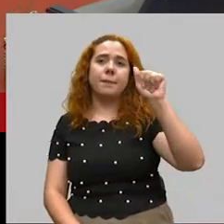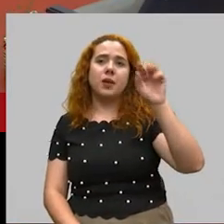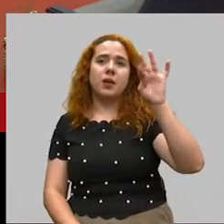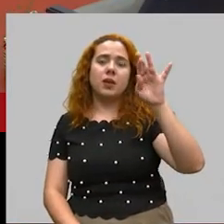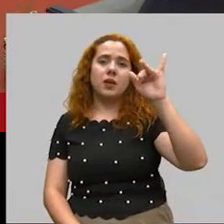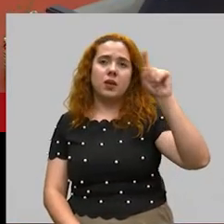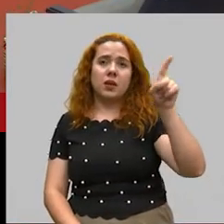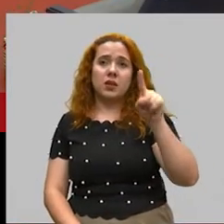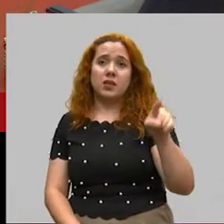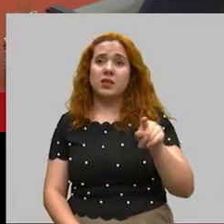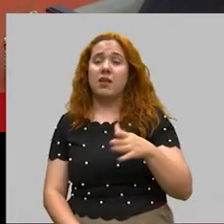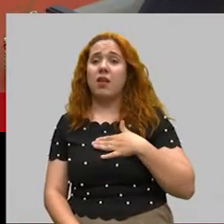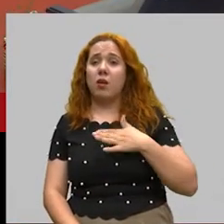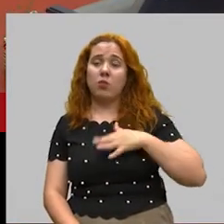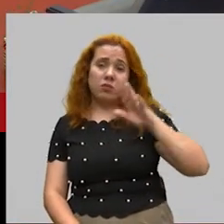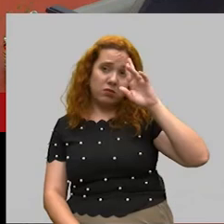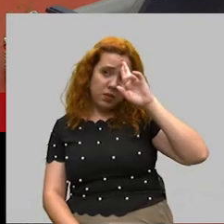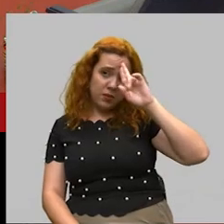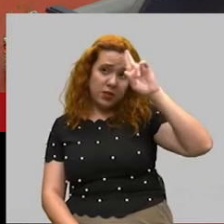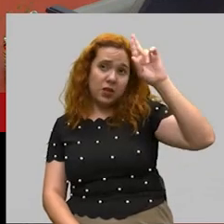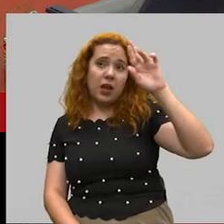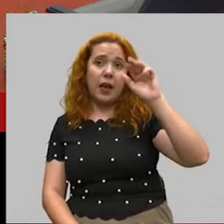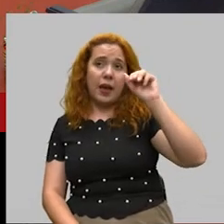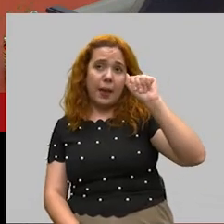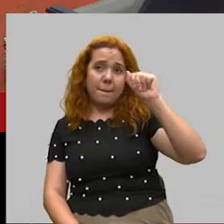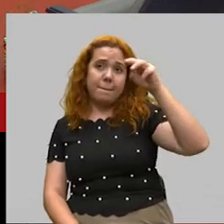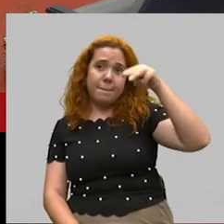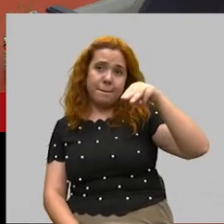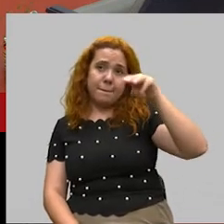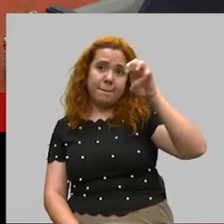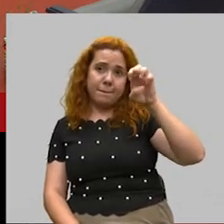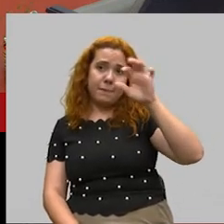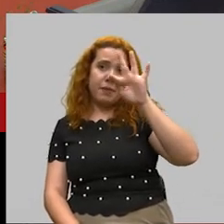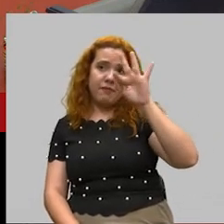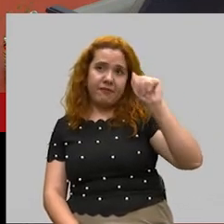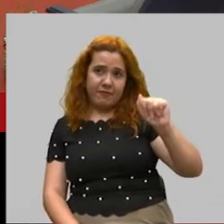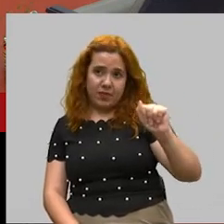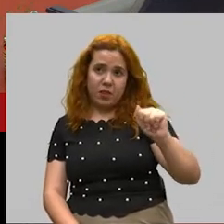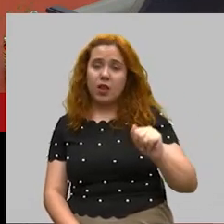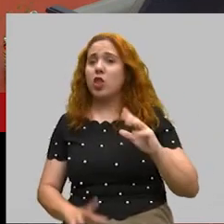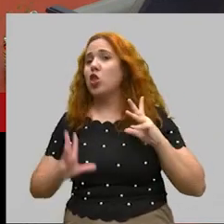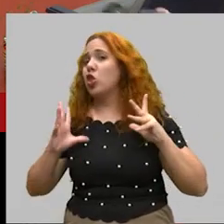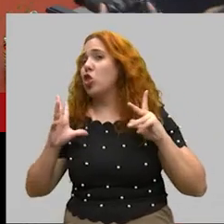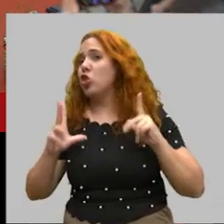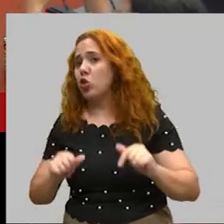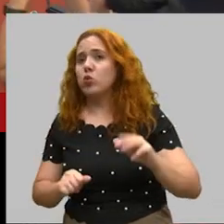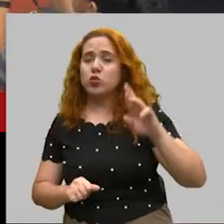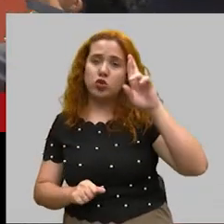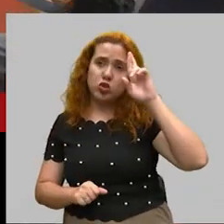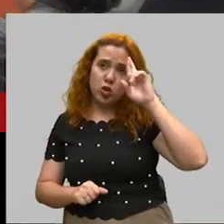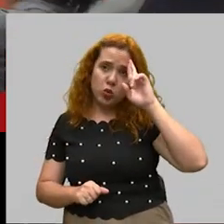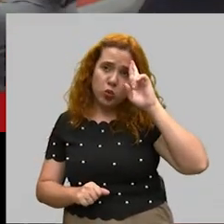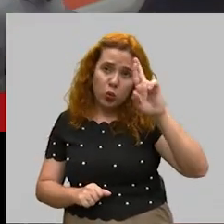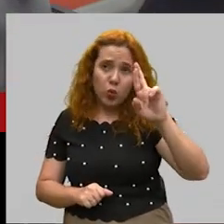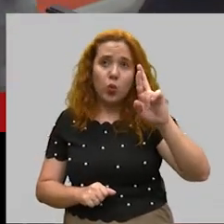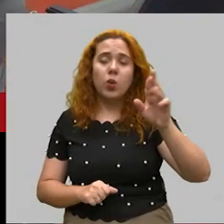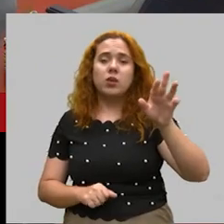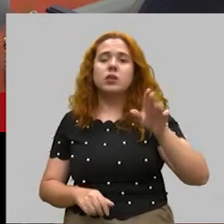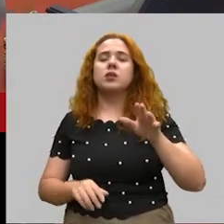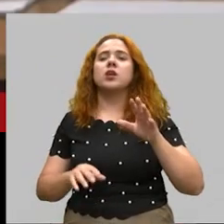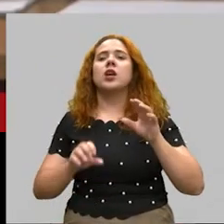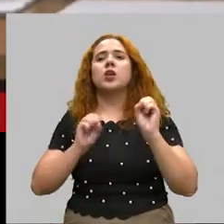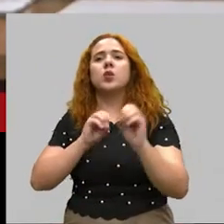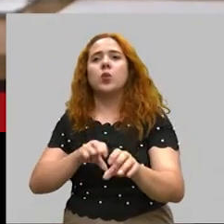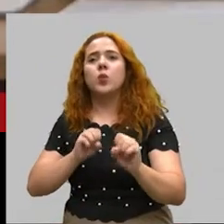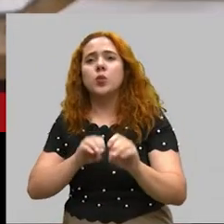amefa todo o público da amefa dos Agricultores educadores diretores que aqui estão dos Estudantes né filhos